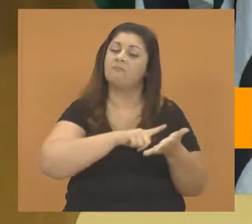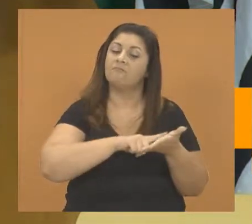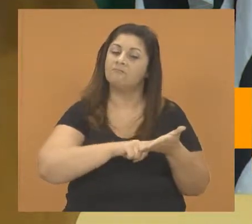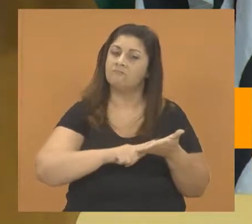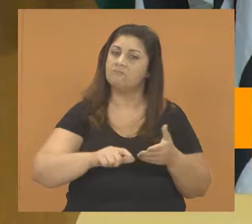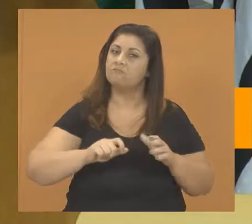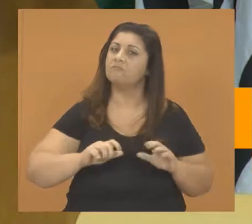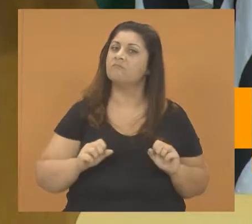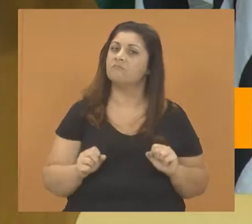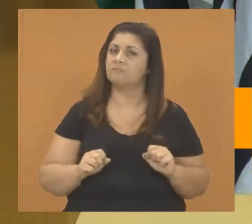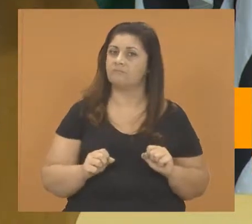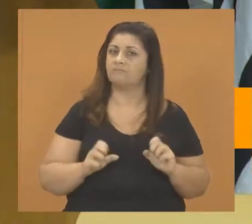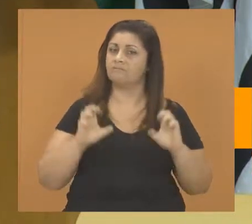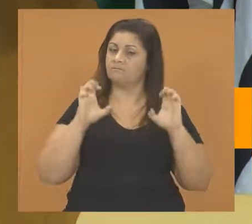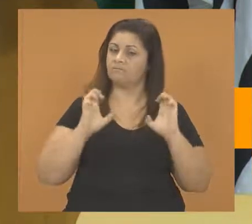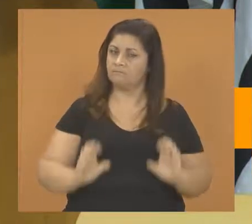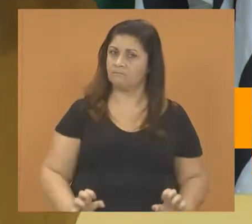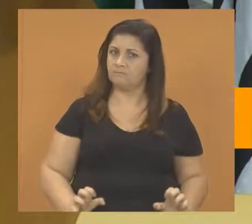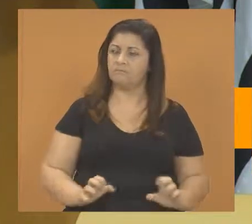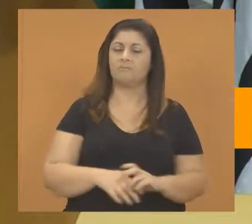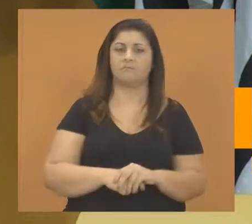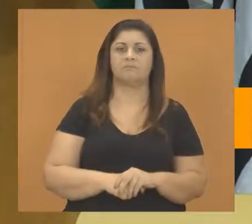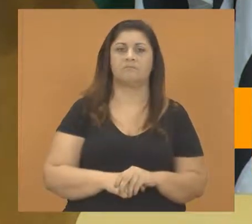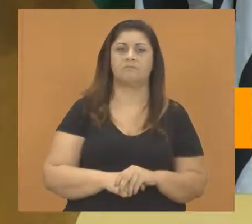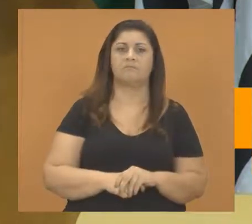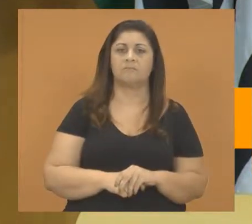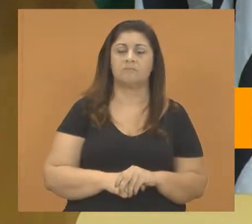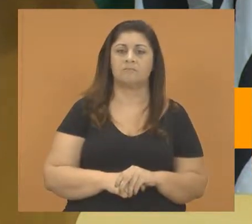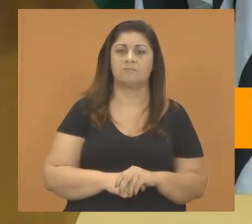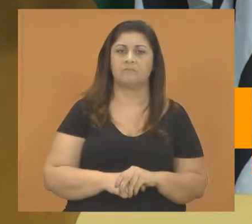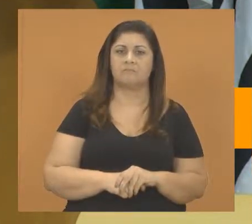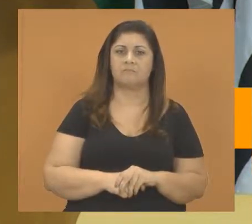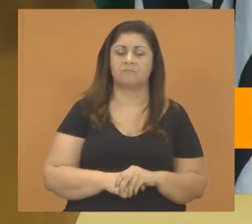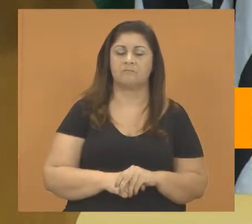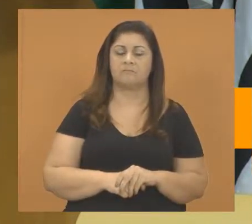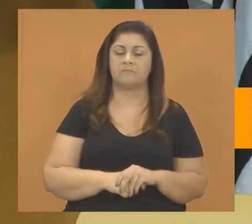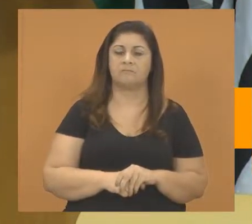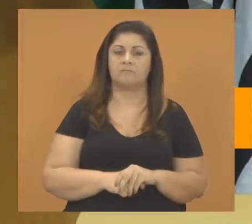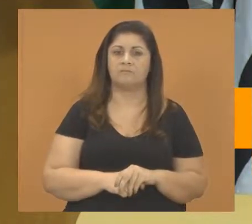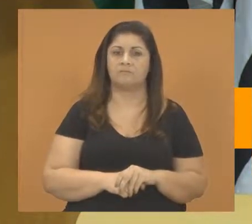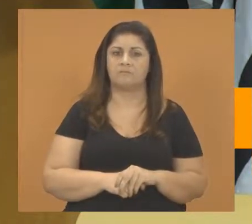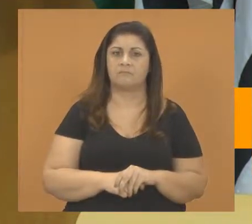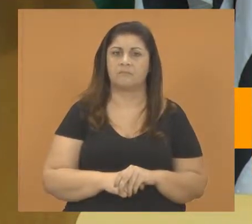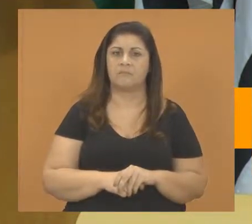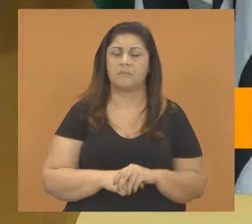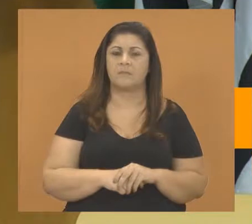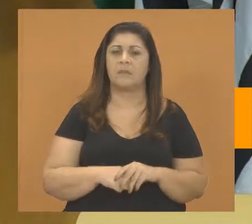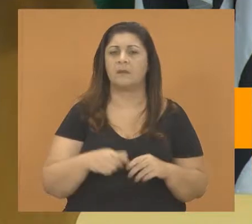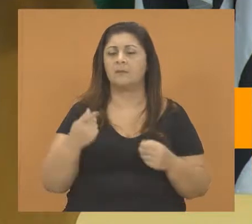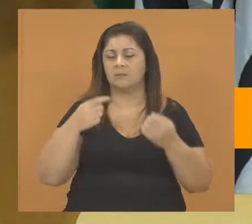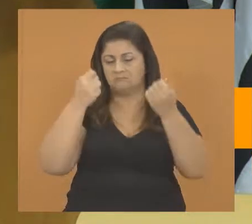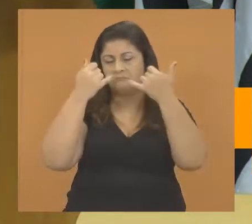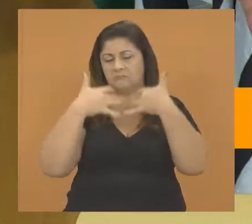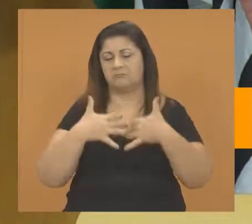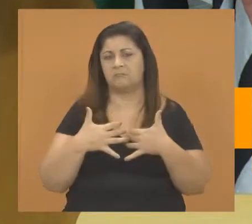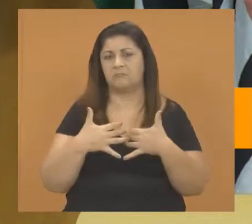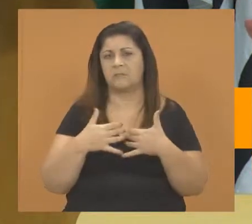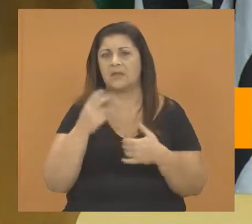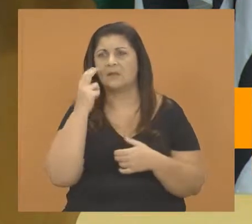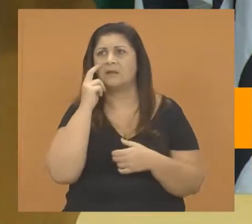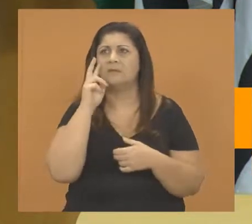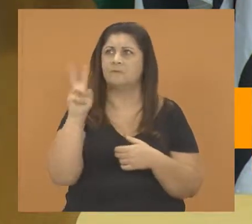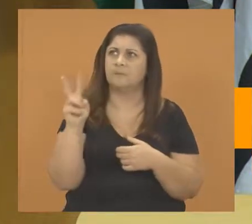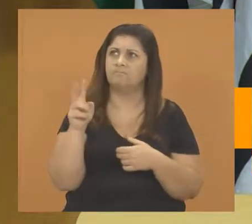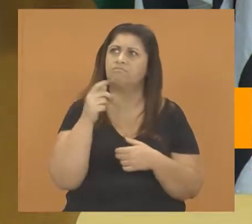na sua capacidade técnica e não política quando eu amarro isso eu vejo de duas formas